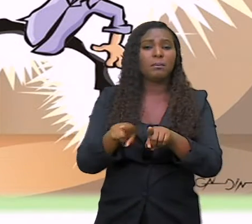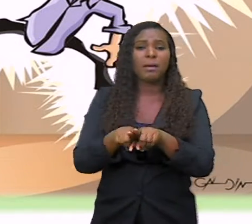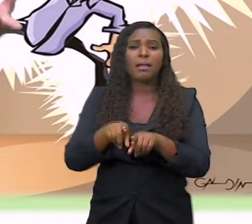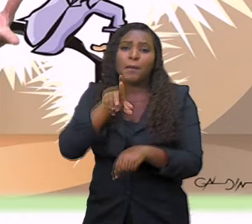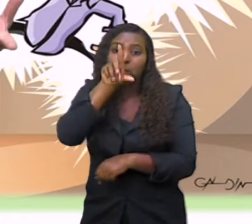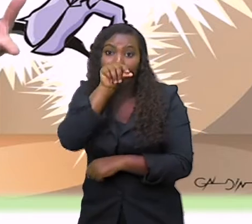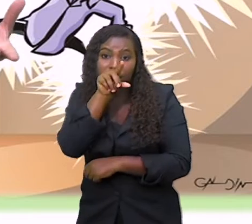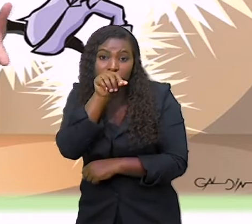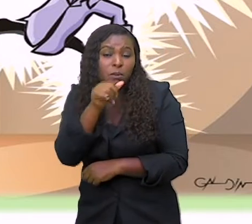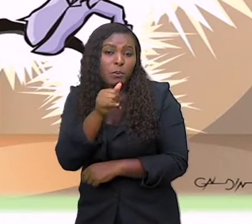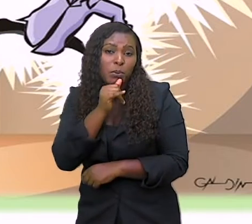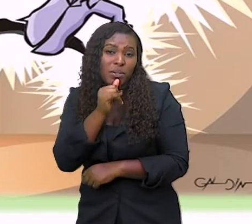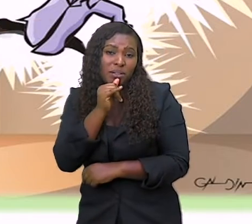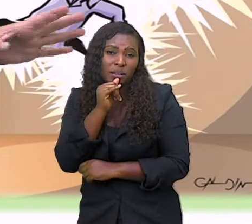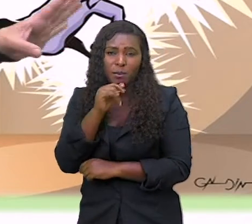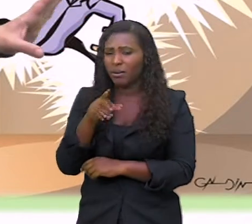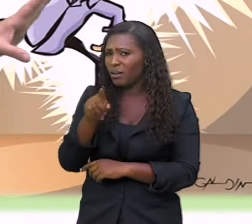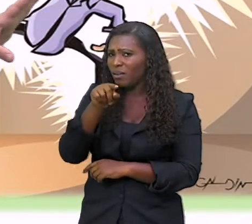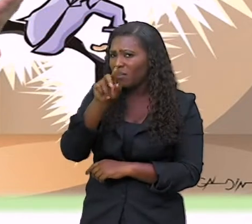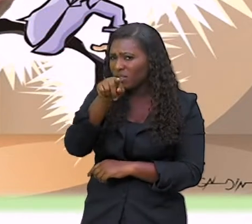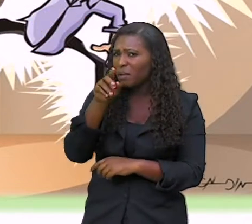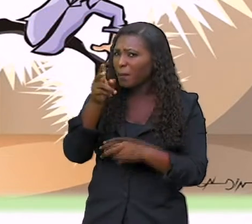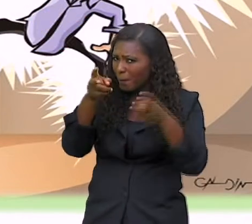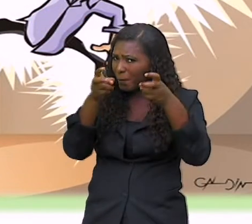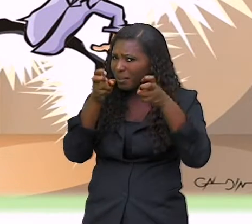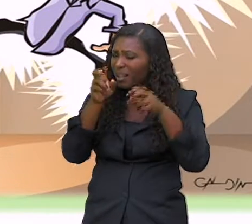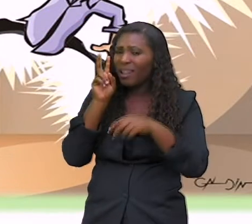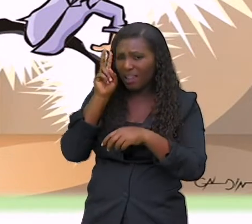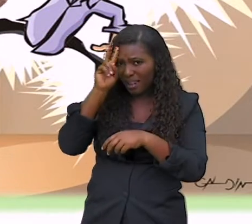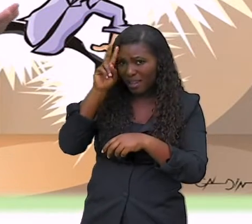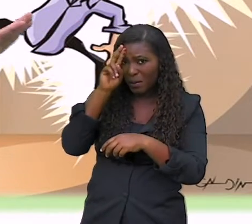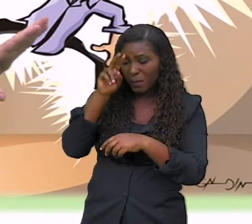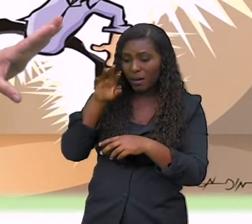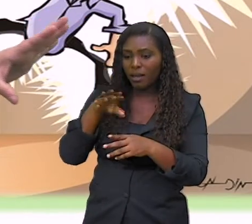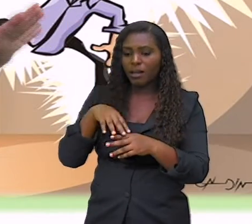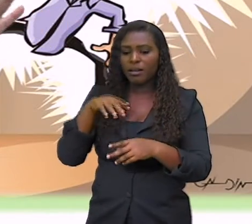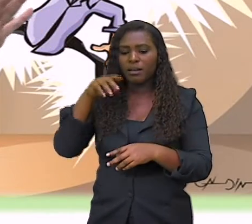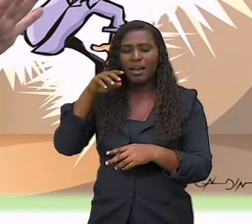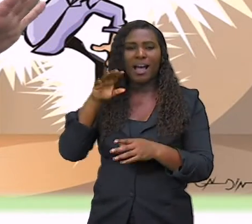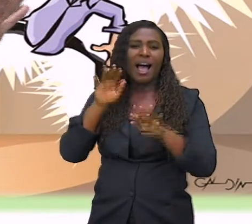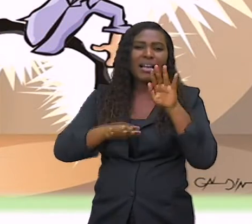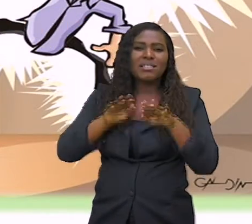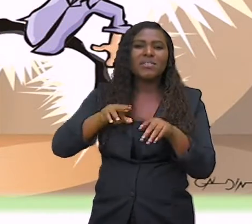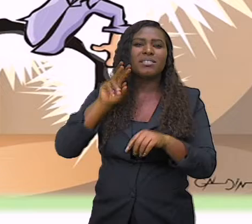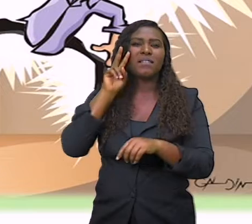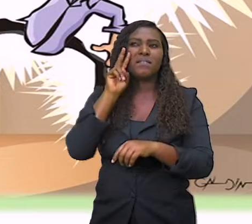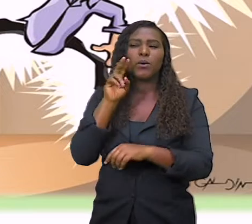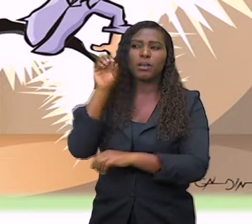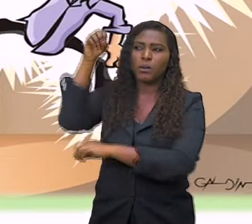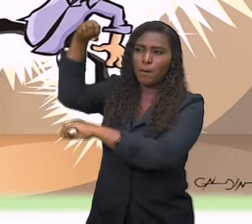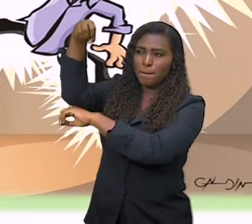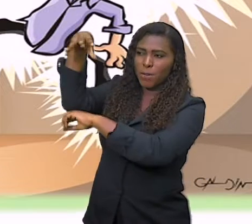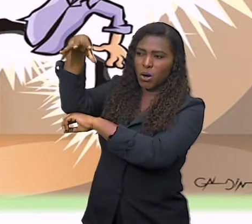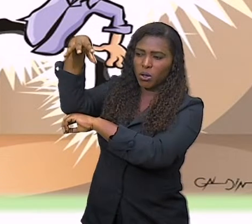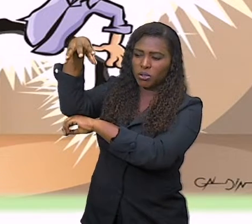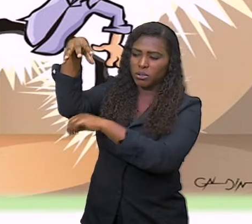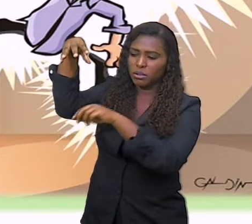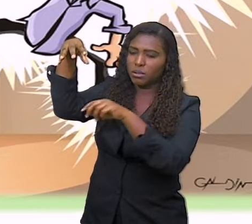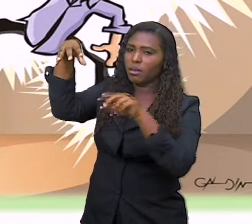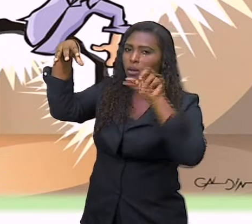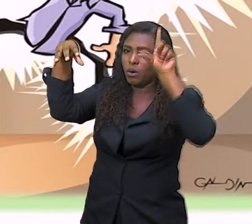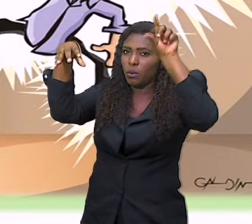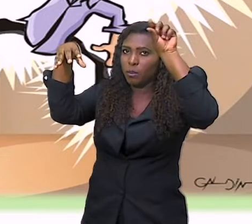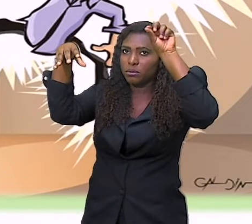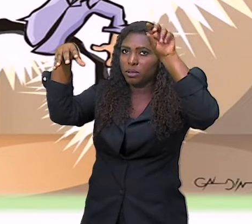exemplo, às vezes acontece a gente ver algum passarinho morto perto de onde tem alta voltagem, porque eles vão lá